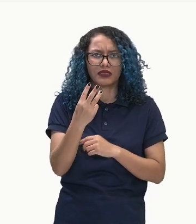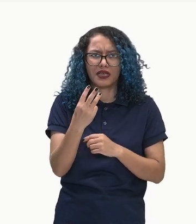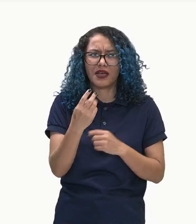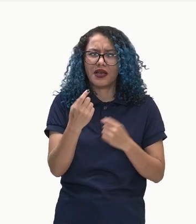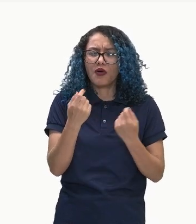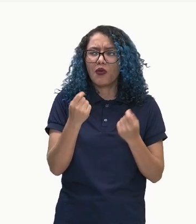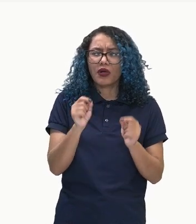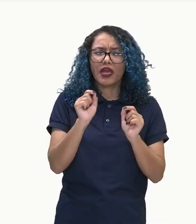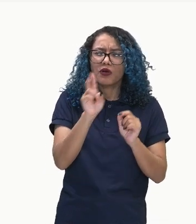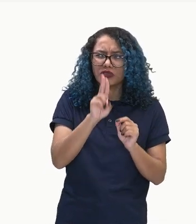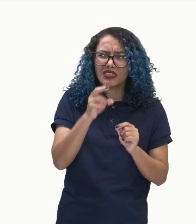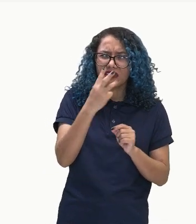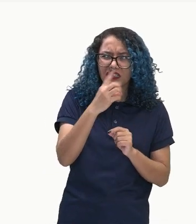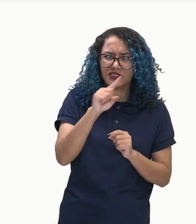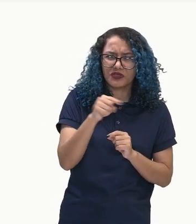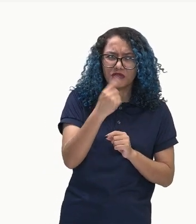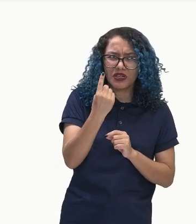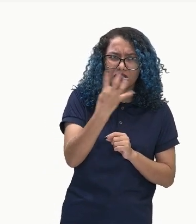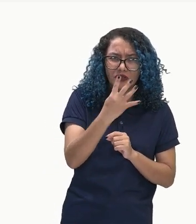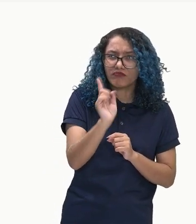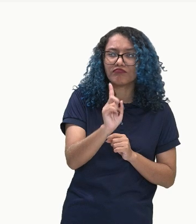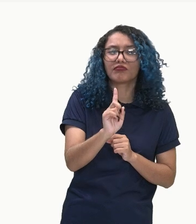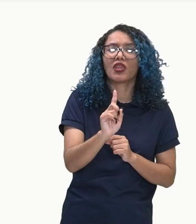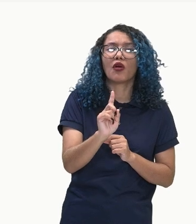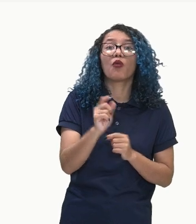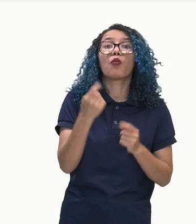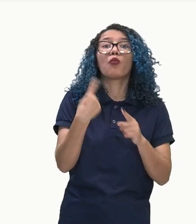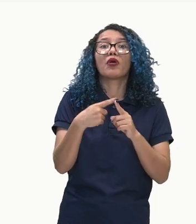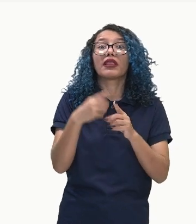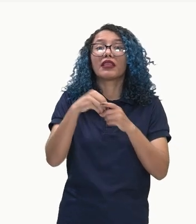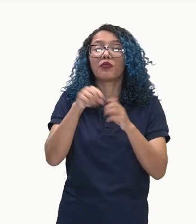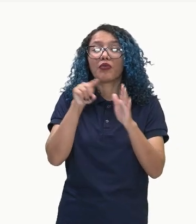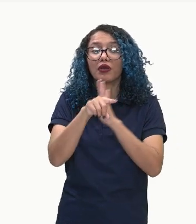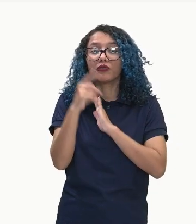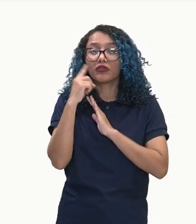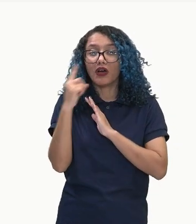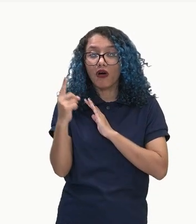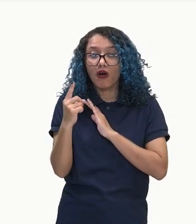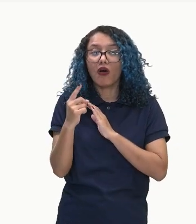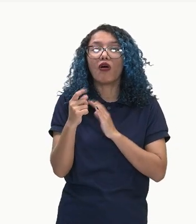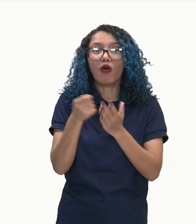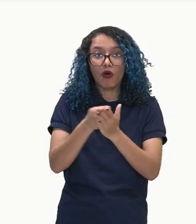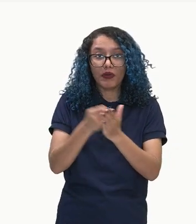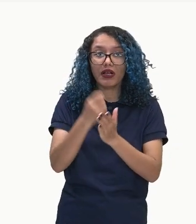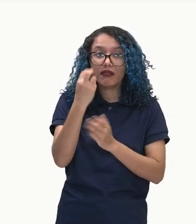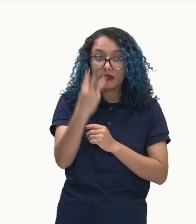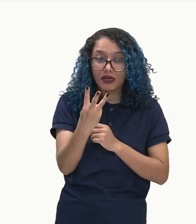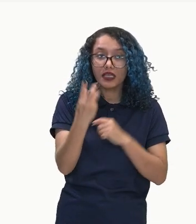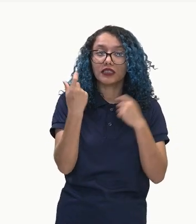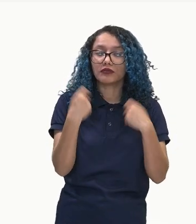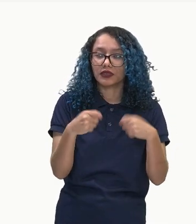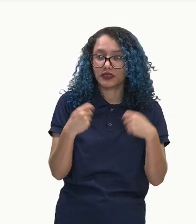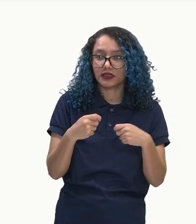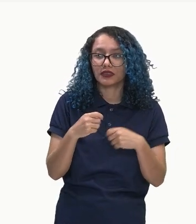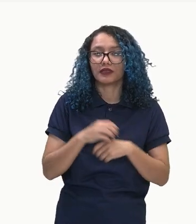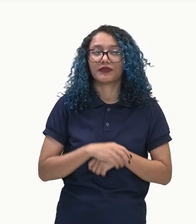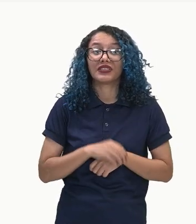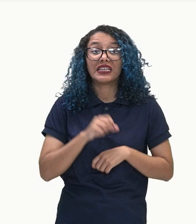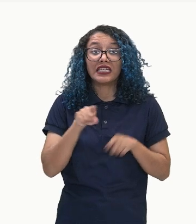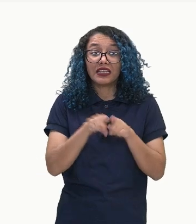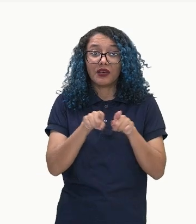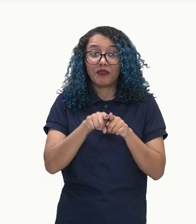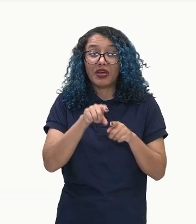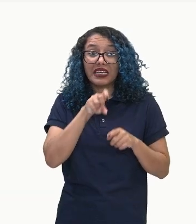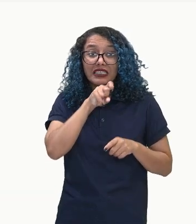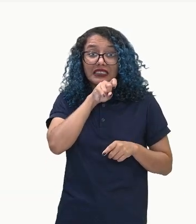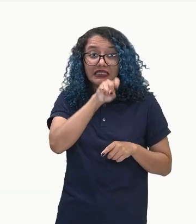que não. A questão falou para usar π igual a 3. Perceba que eu tenho informação do diâmetro. E quando temos a informação do diâmetro,